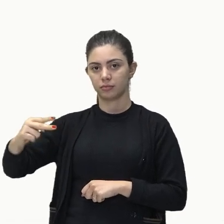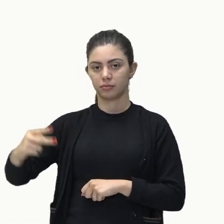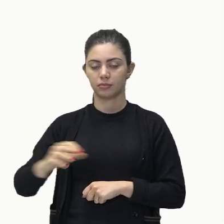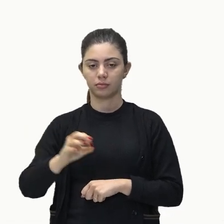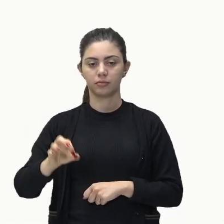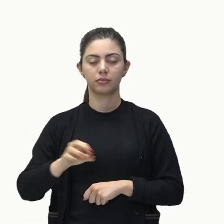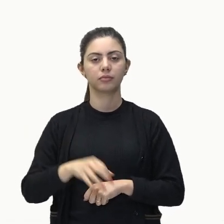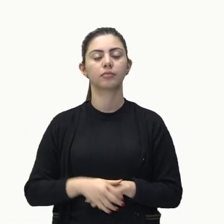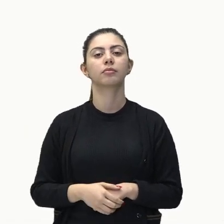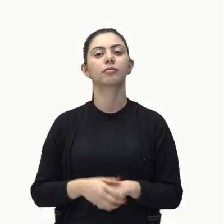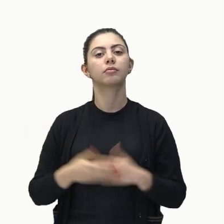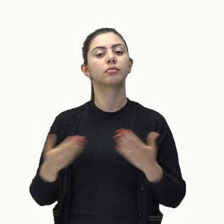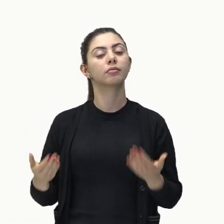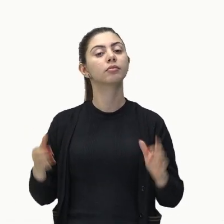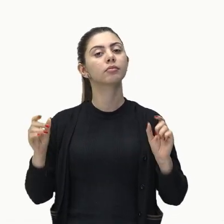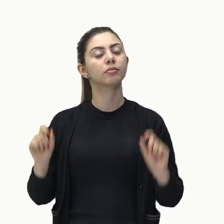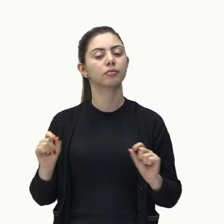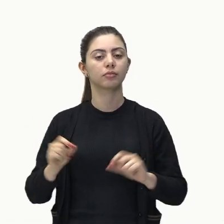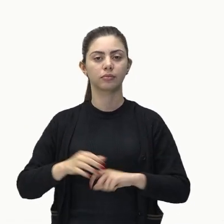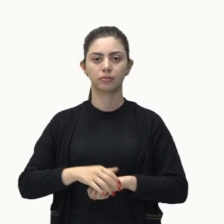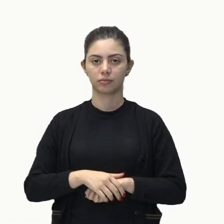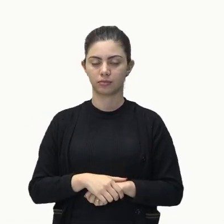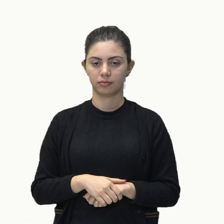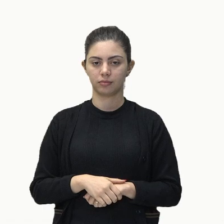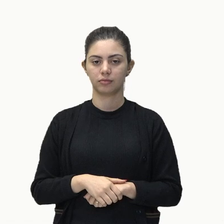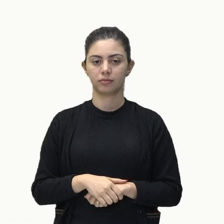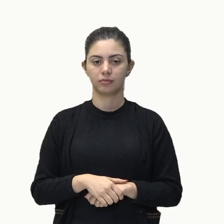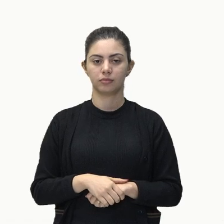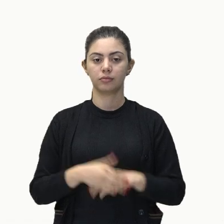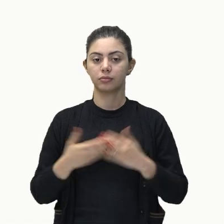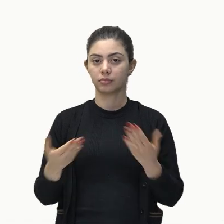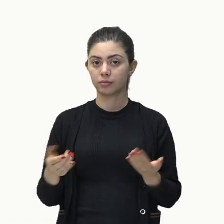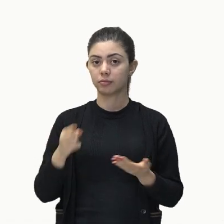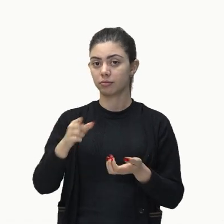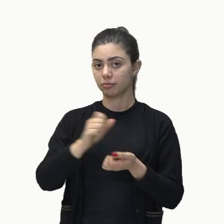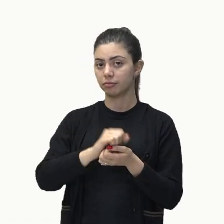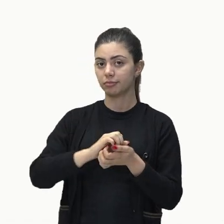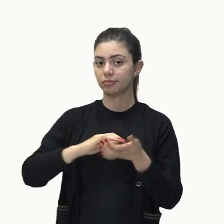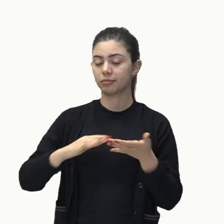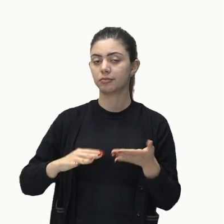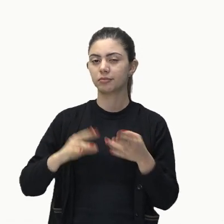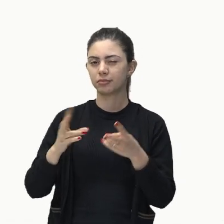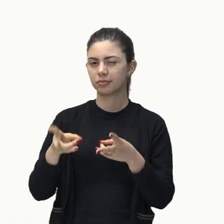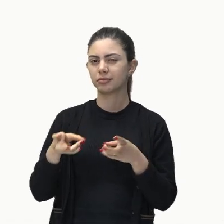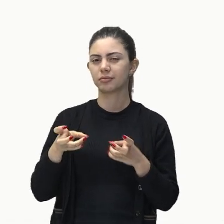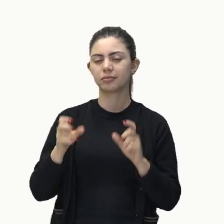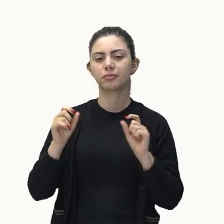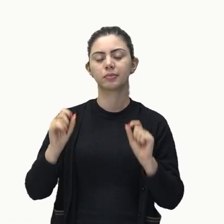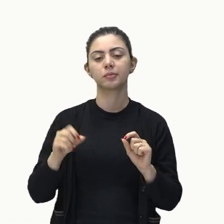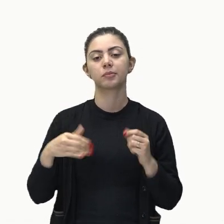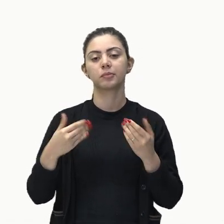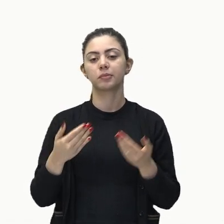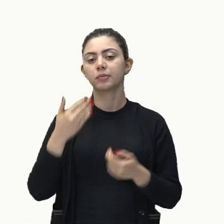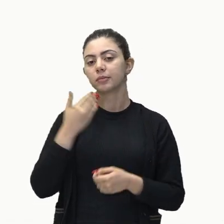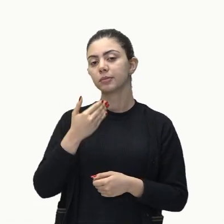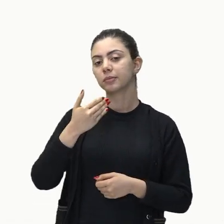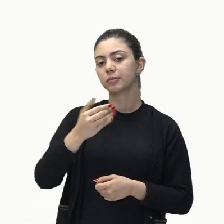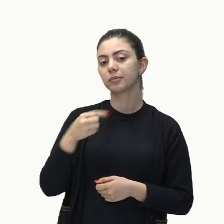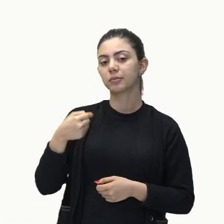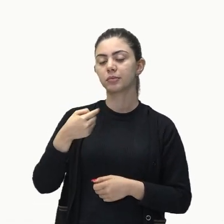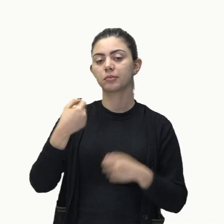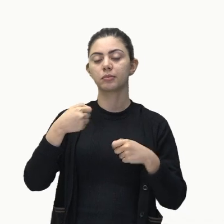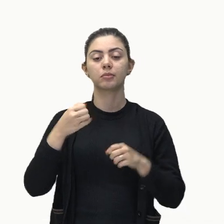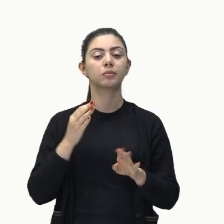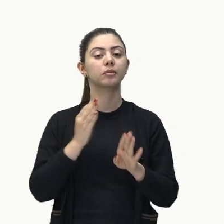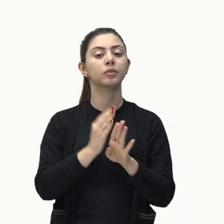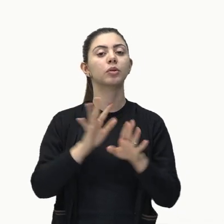E aí, provavelmente aqui o nosso exercício, a nossa questão, vai nos pedir para encontrar